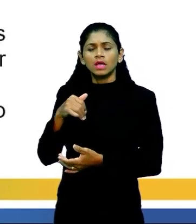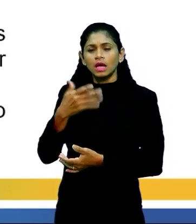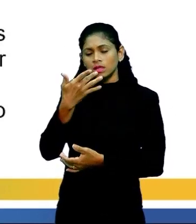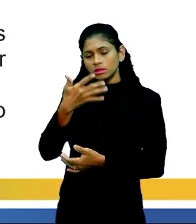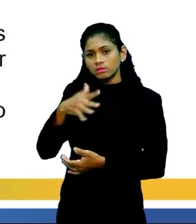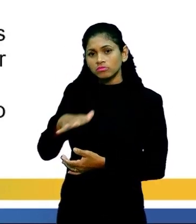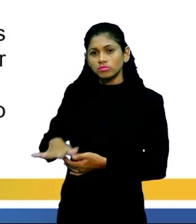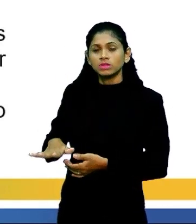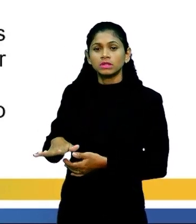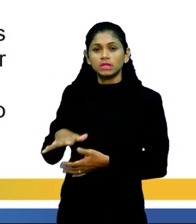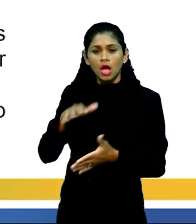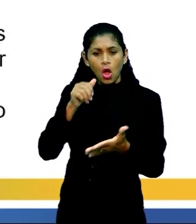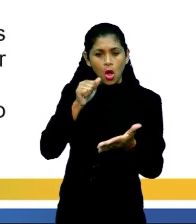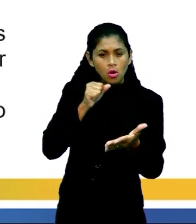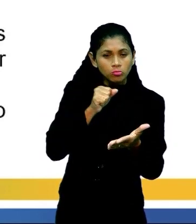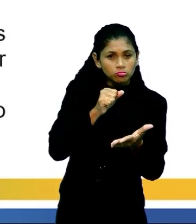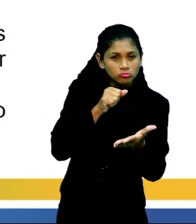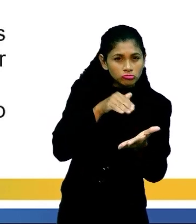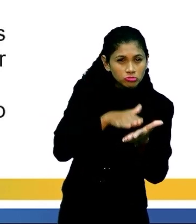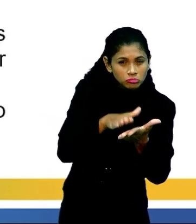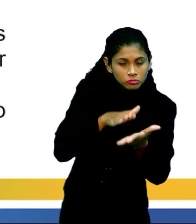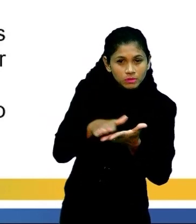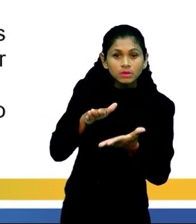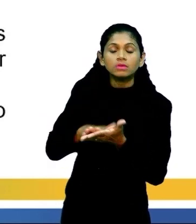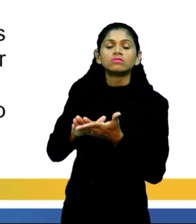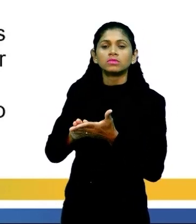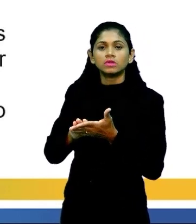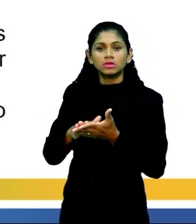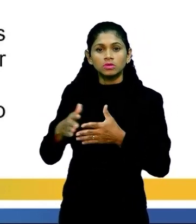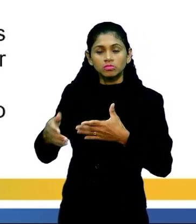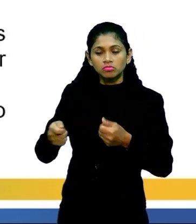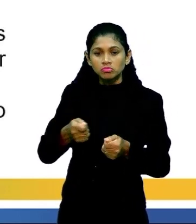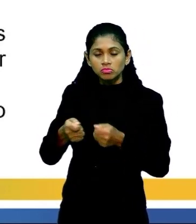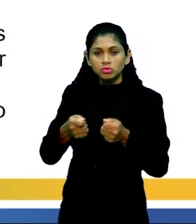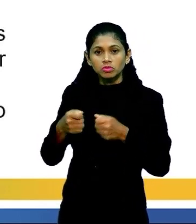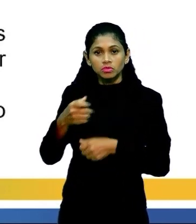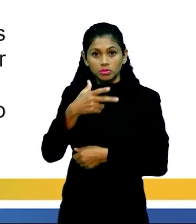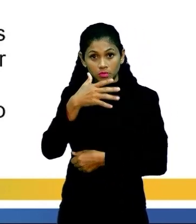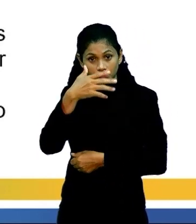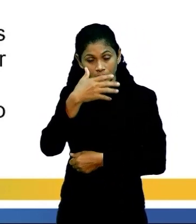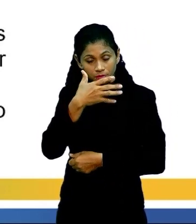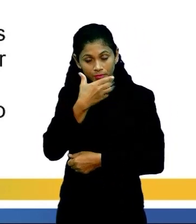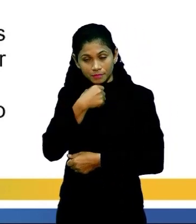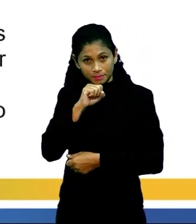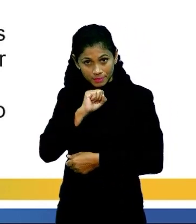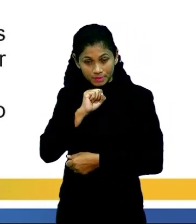manipulem os pais e que estes devem buscar e resolver seus problemas sozinhos.